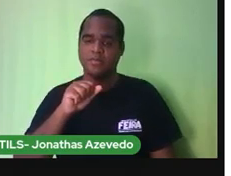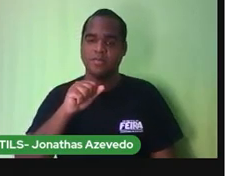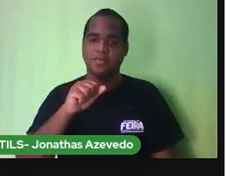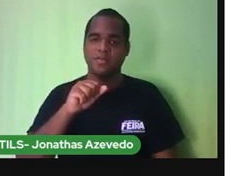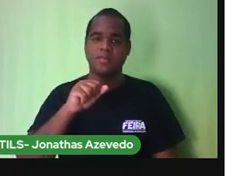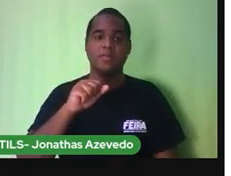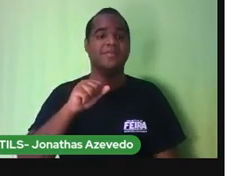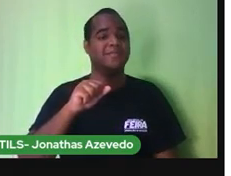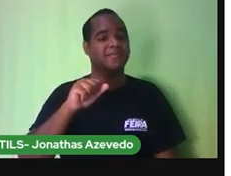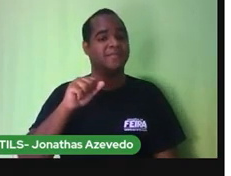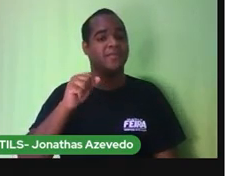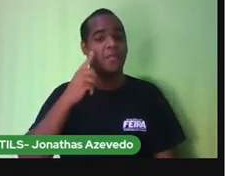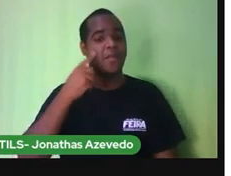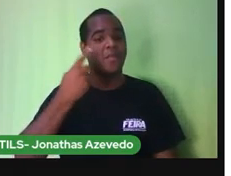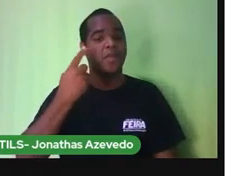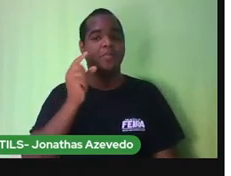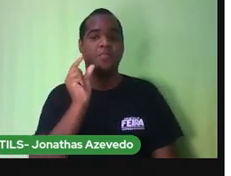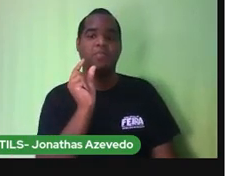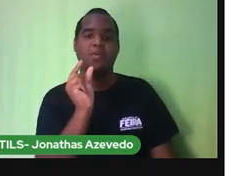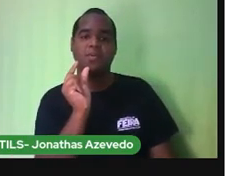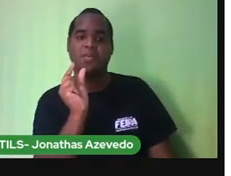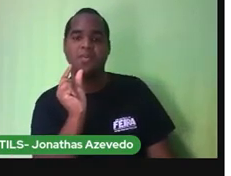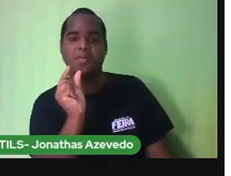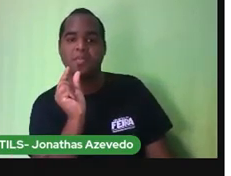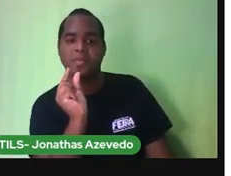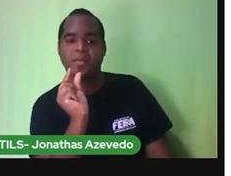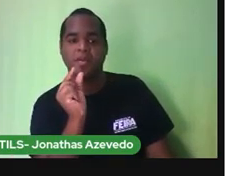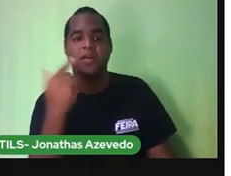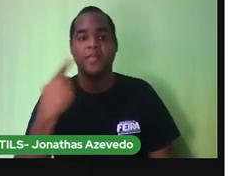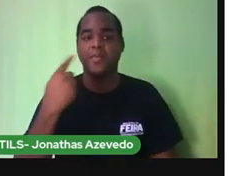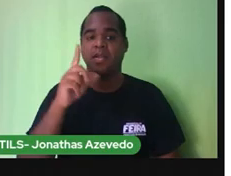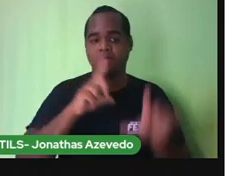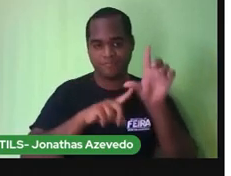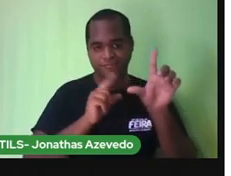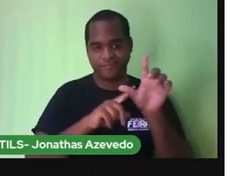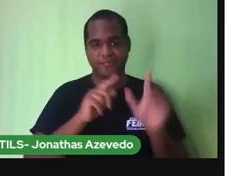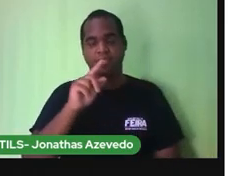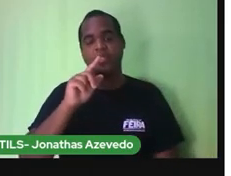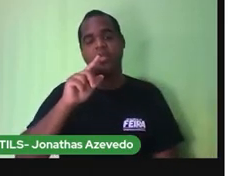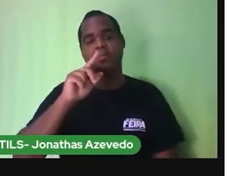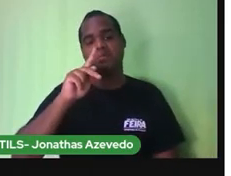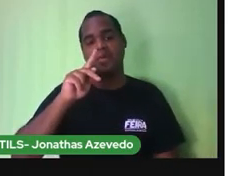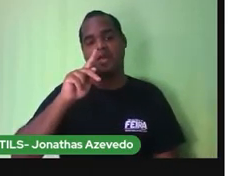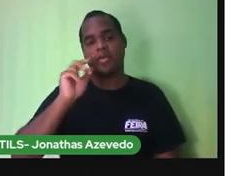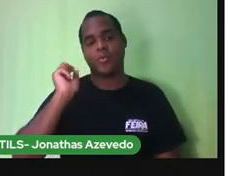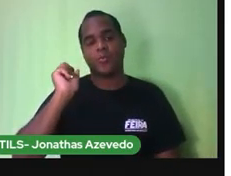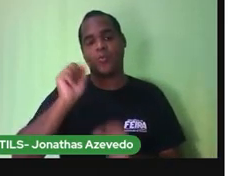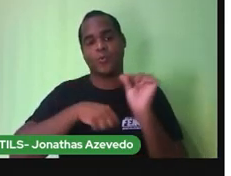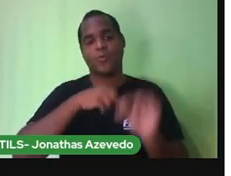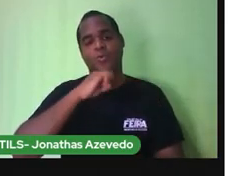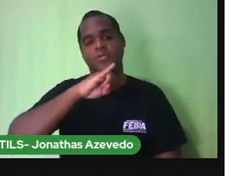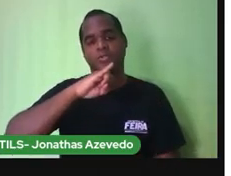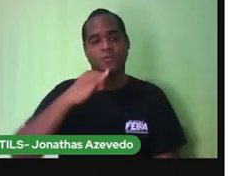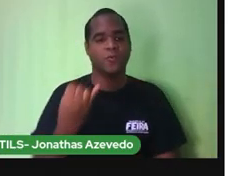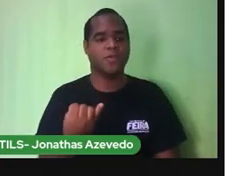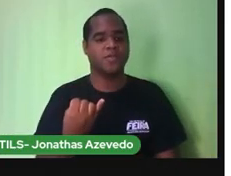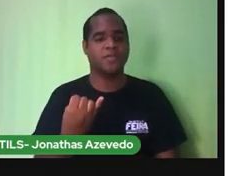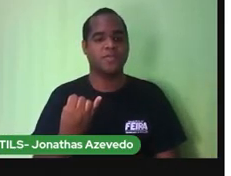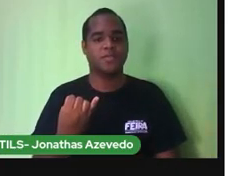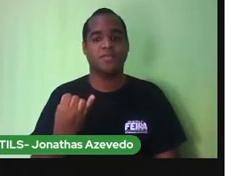e isso a primeira a própria com a letra P pela letra j